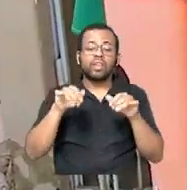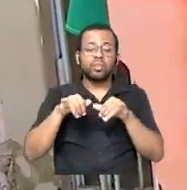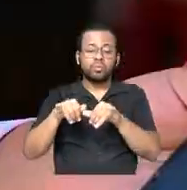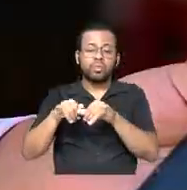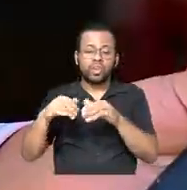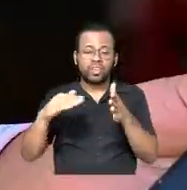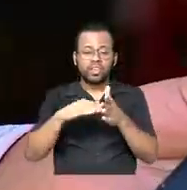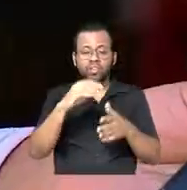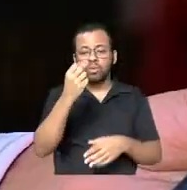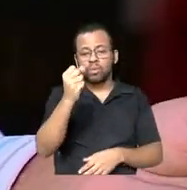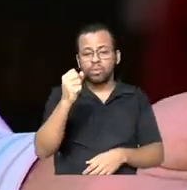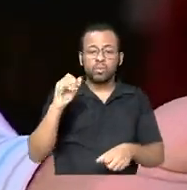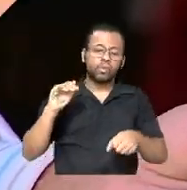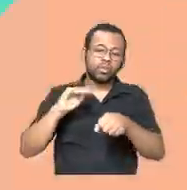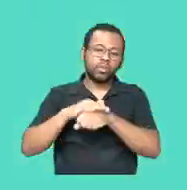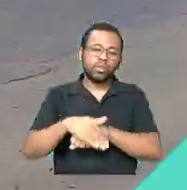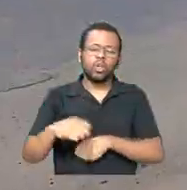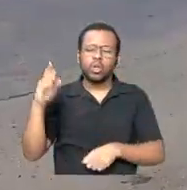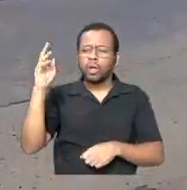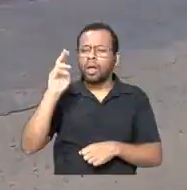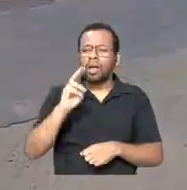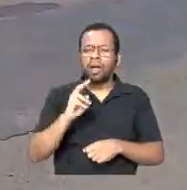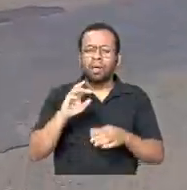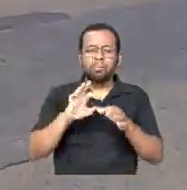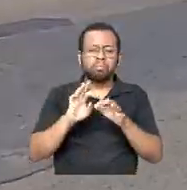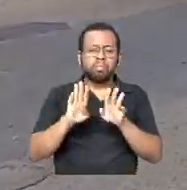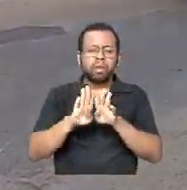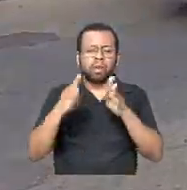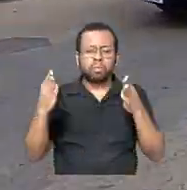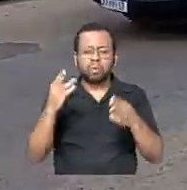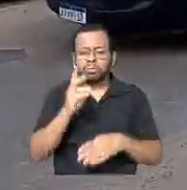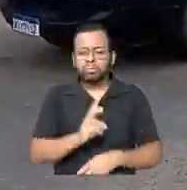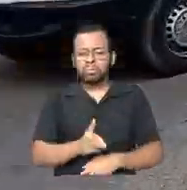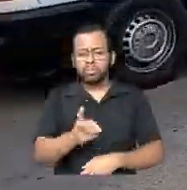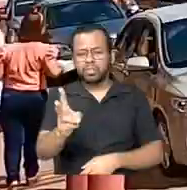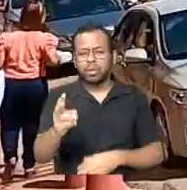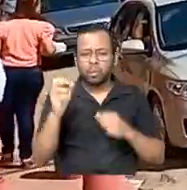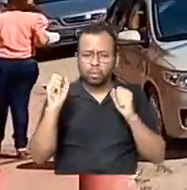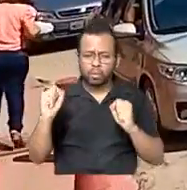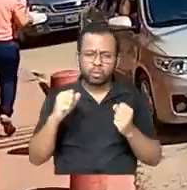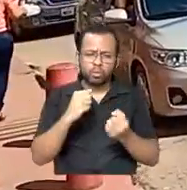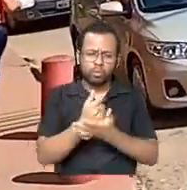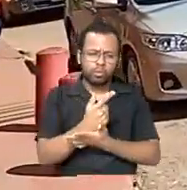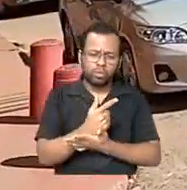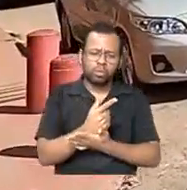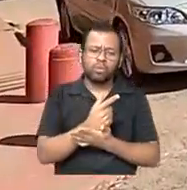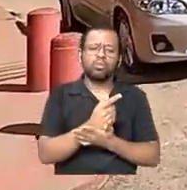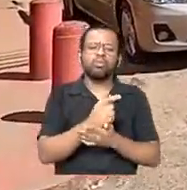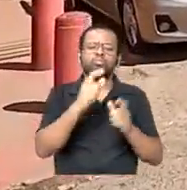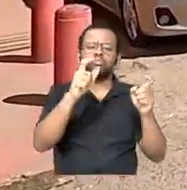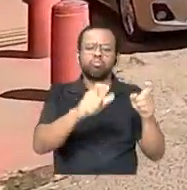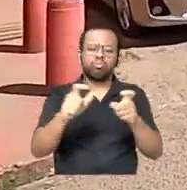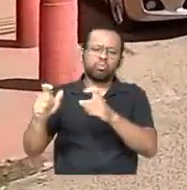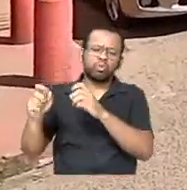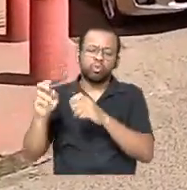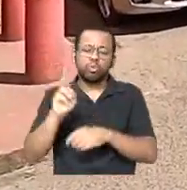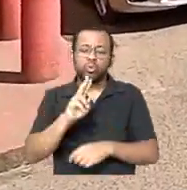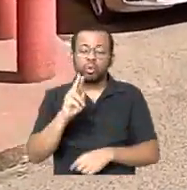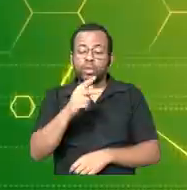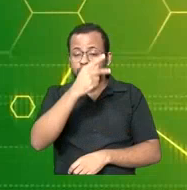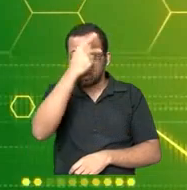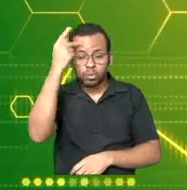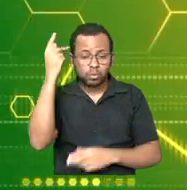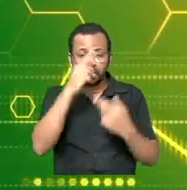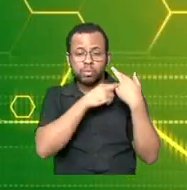da noite de domingo a domingo está aberta nos pontos credenciados com os nossos